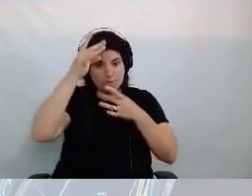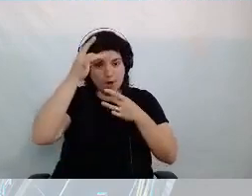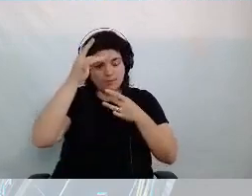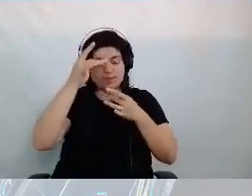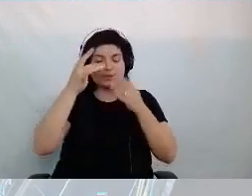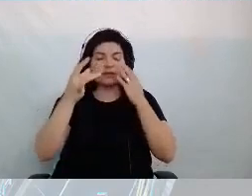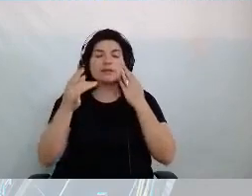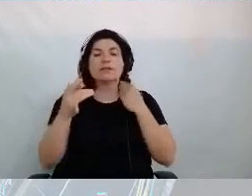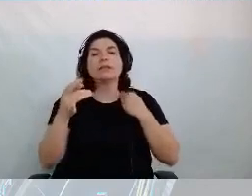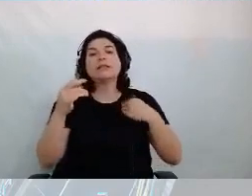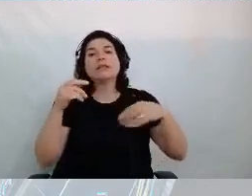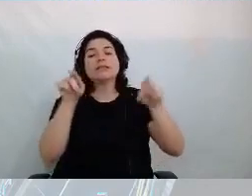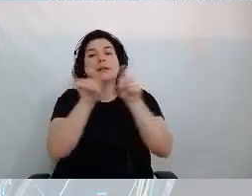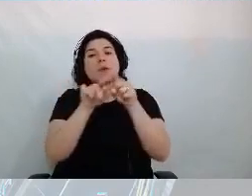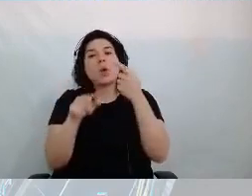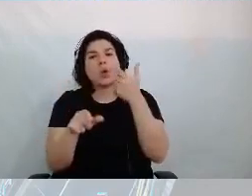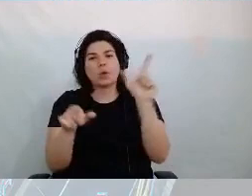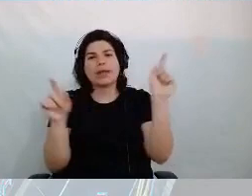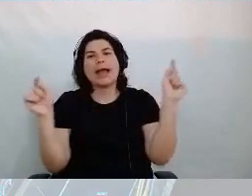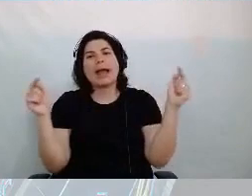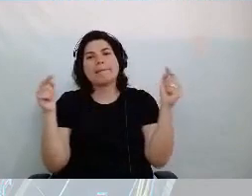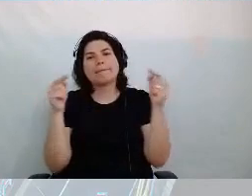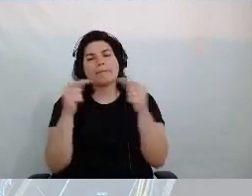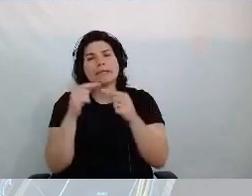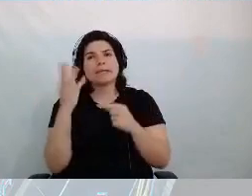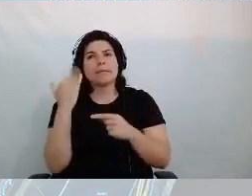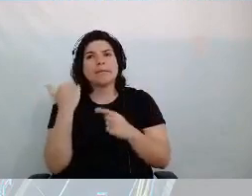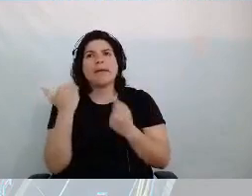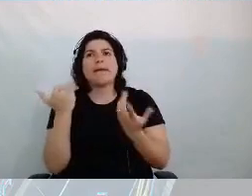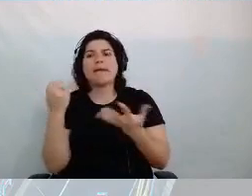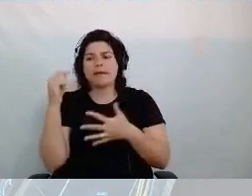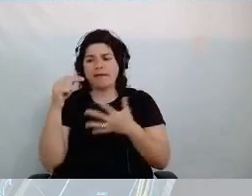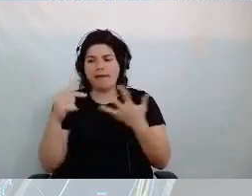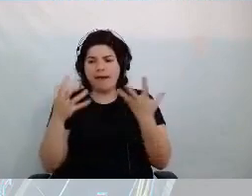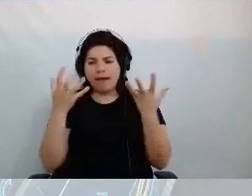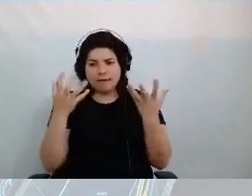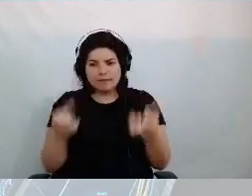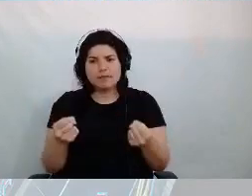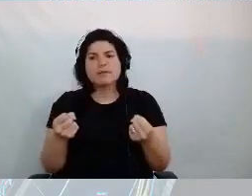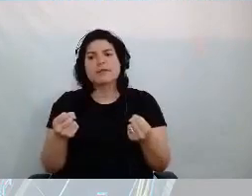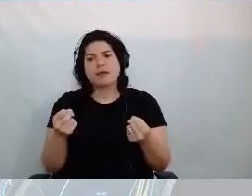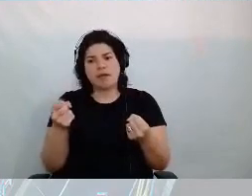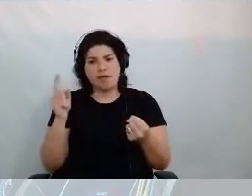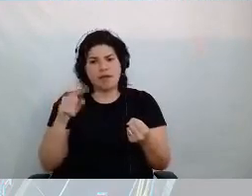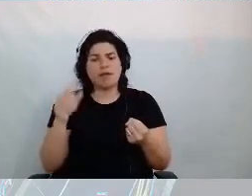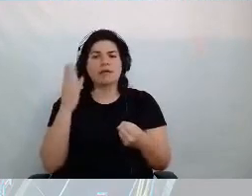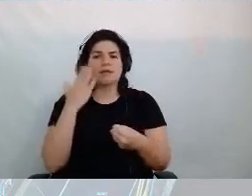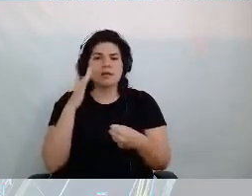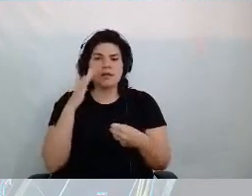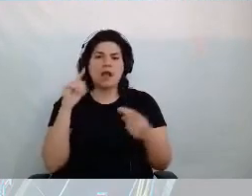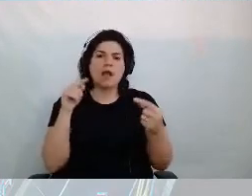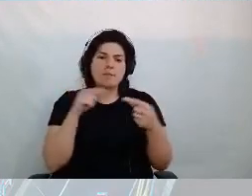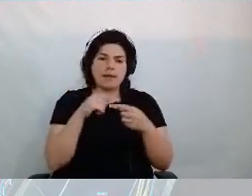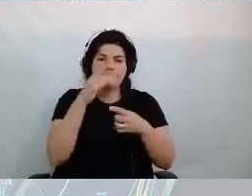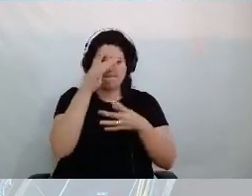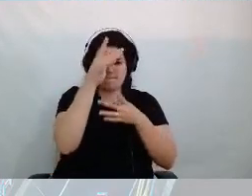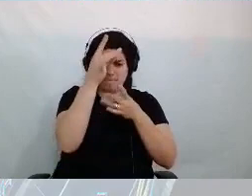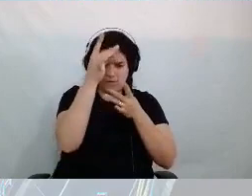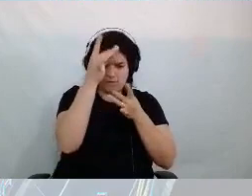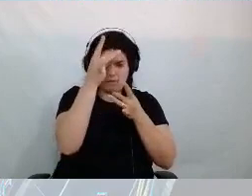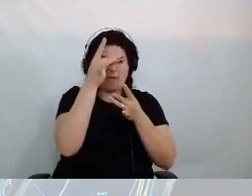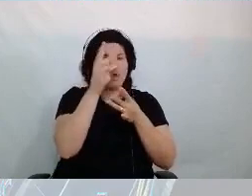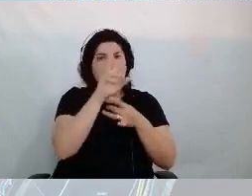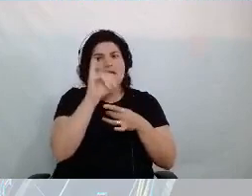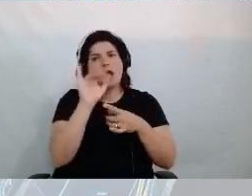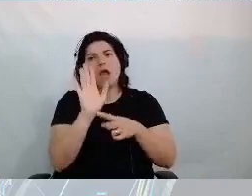de volumetria é estabelecer critérios de aceite. Então, ali que vão ser as métricas com relação à performance que vão nos dizer